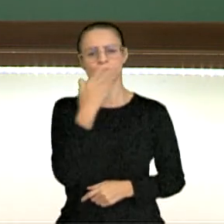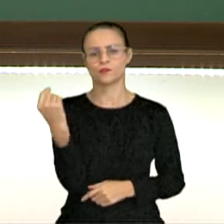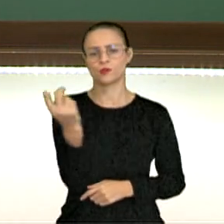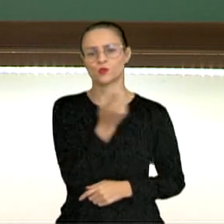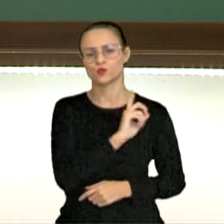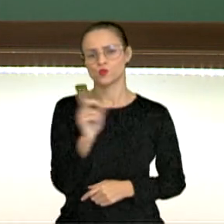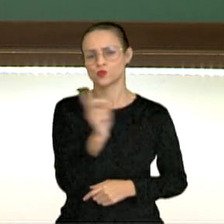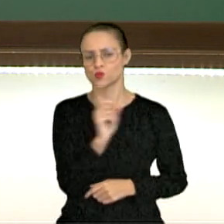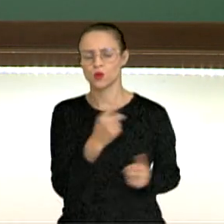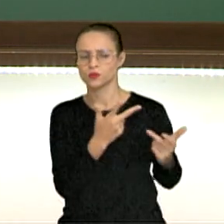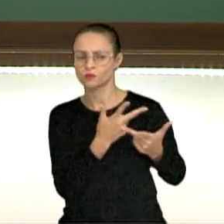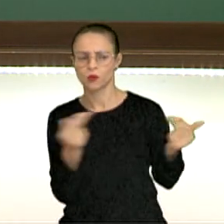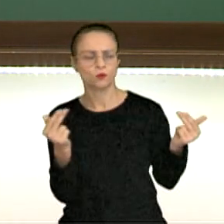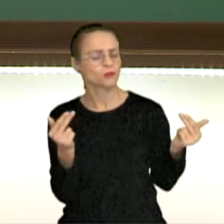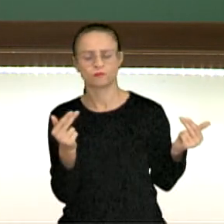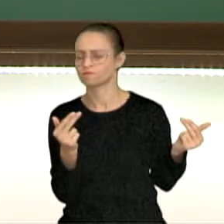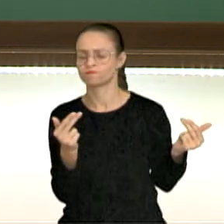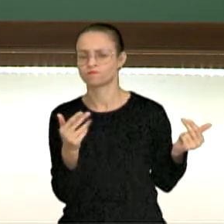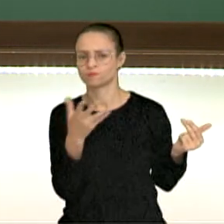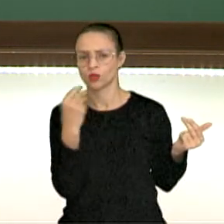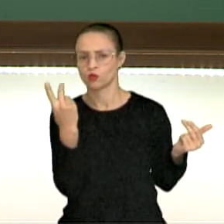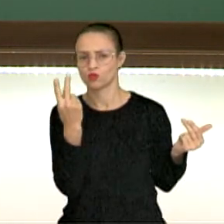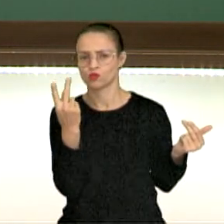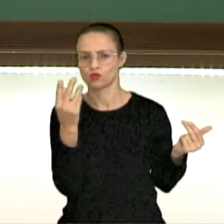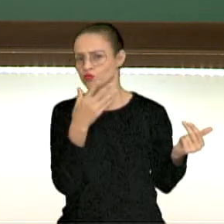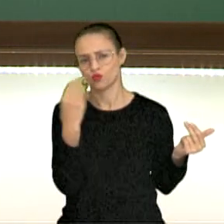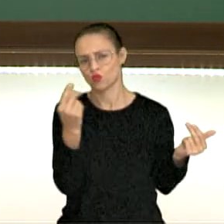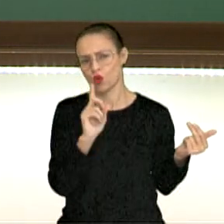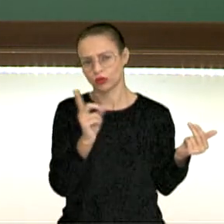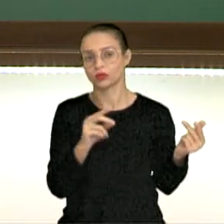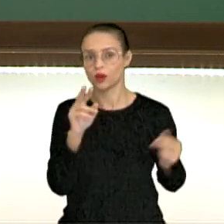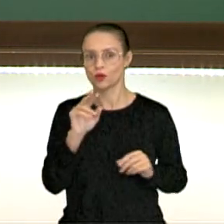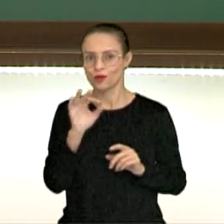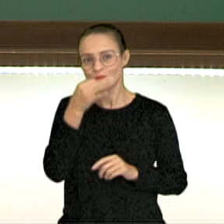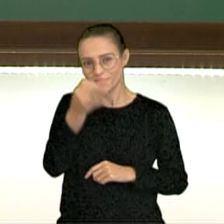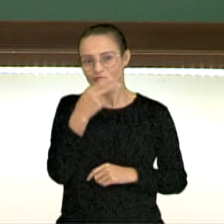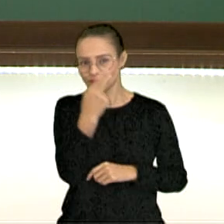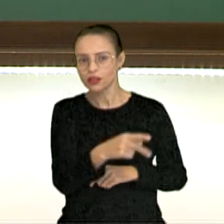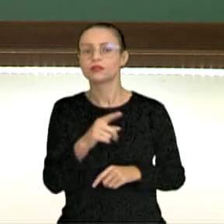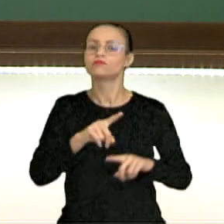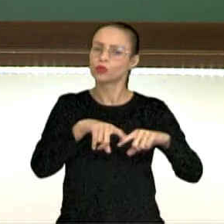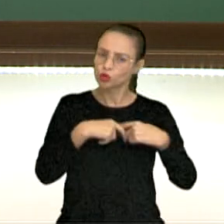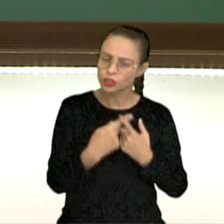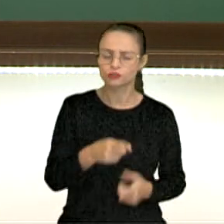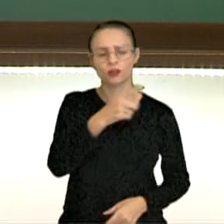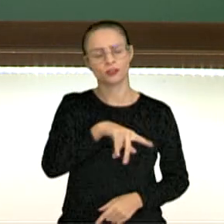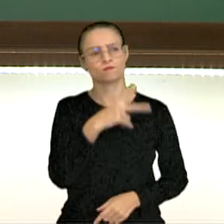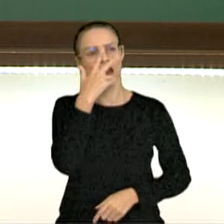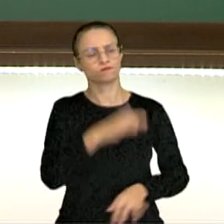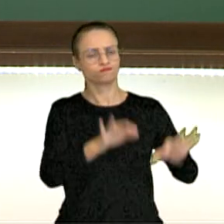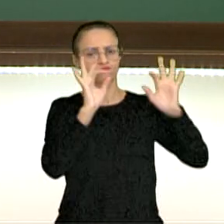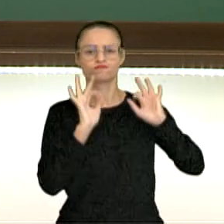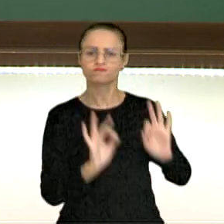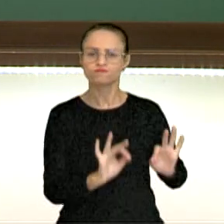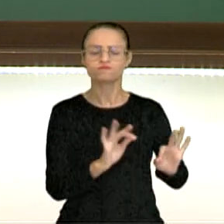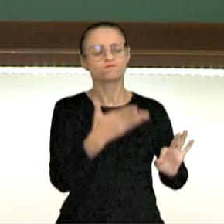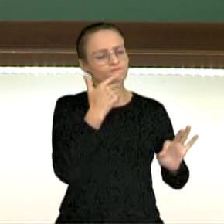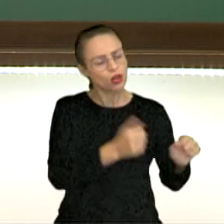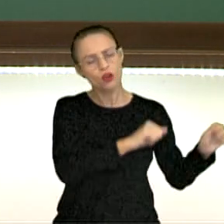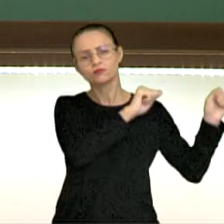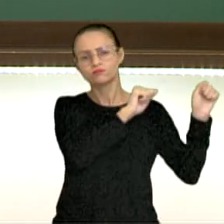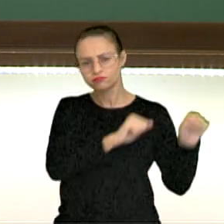descontentes, algo está desfavorável na visão delas. E por isso, elas acham justo manifestar, demonstrar